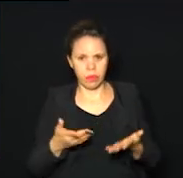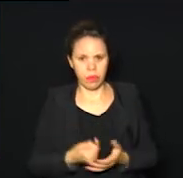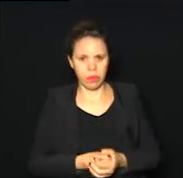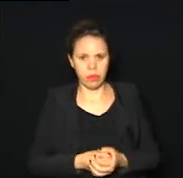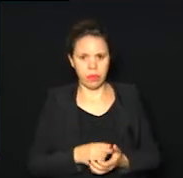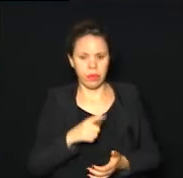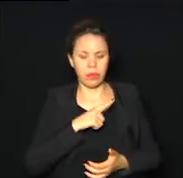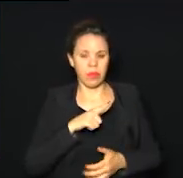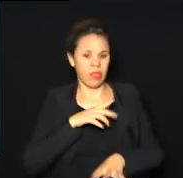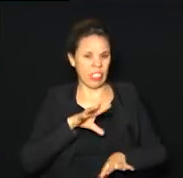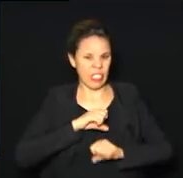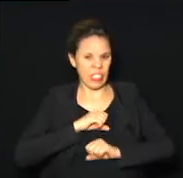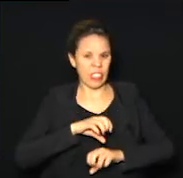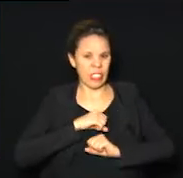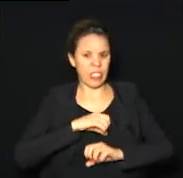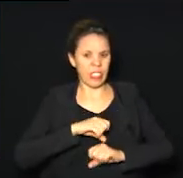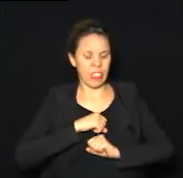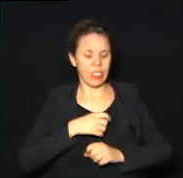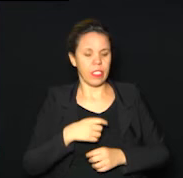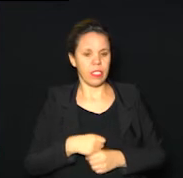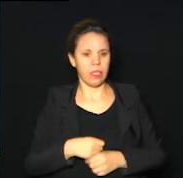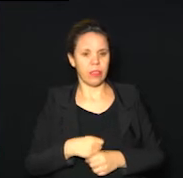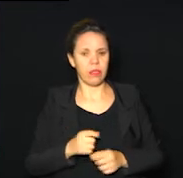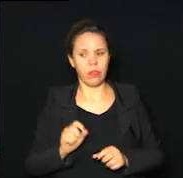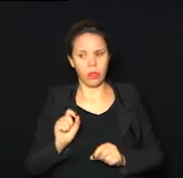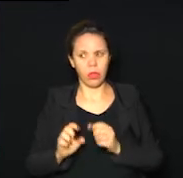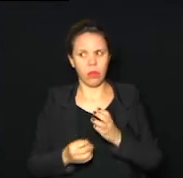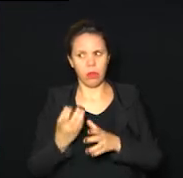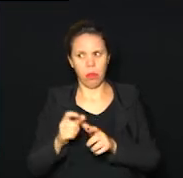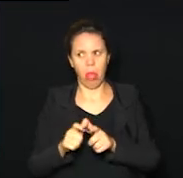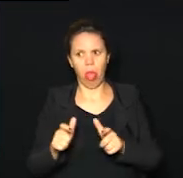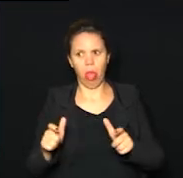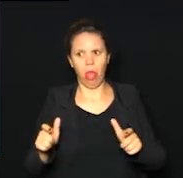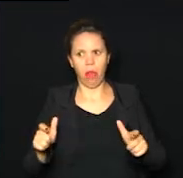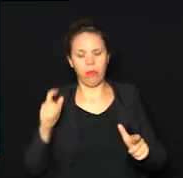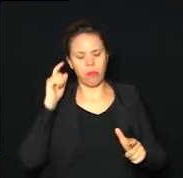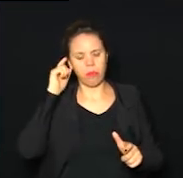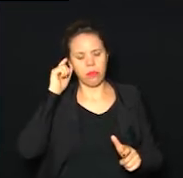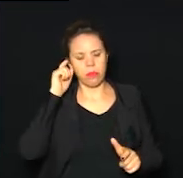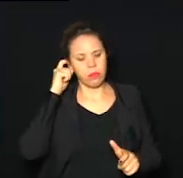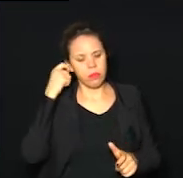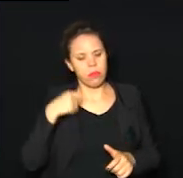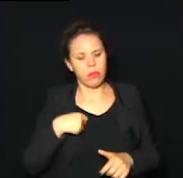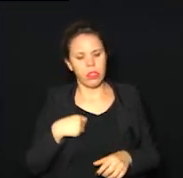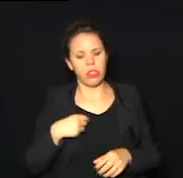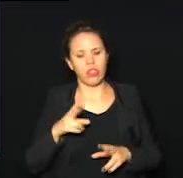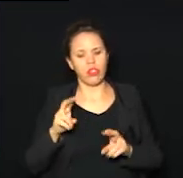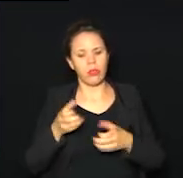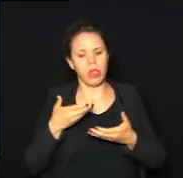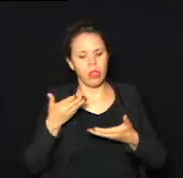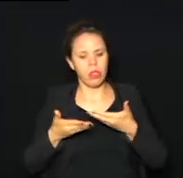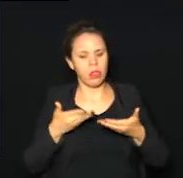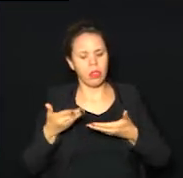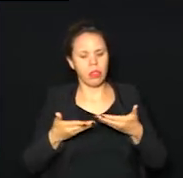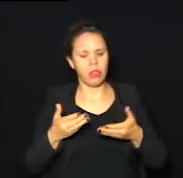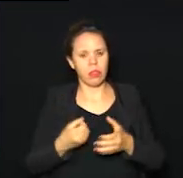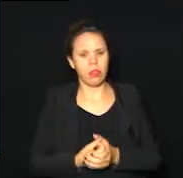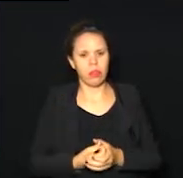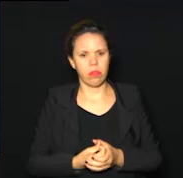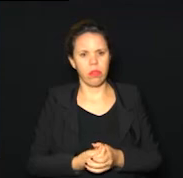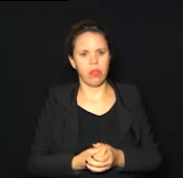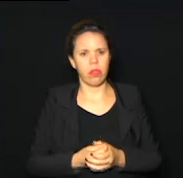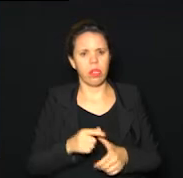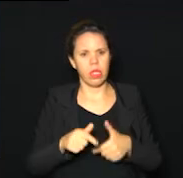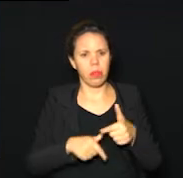têm sido infectadas e que está ampliando da forma que tem sido tratada, com quadro